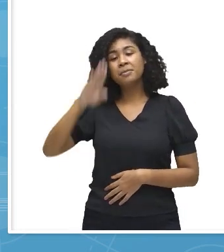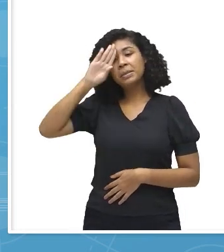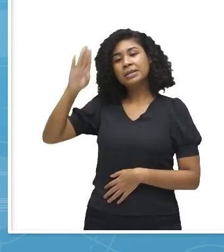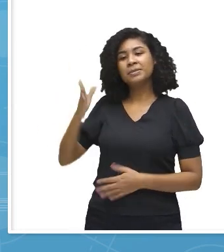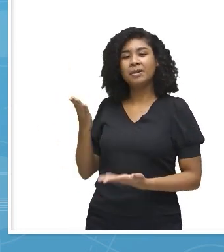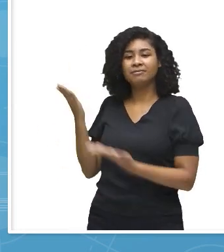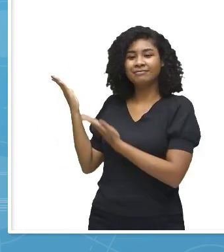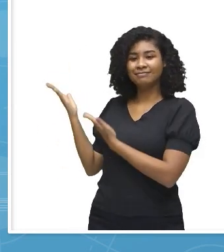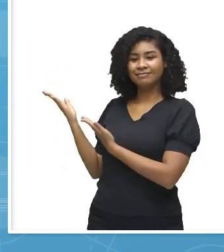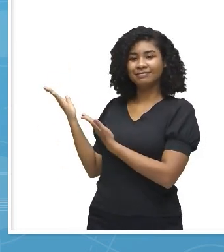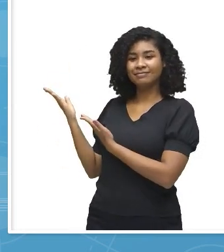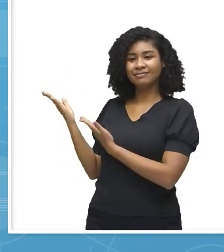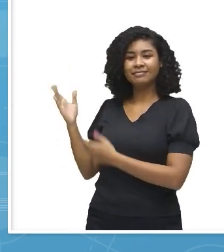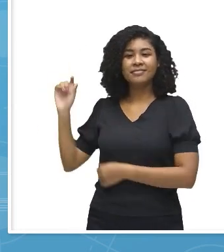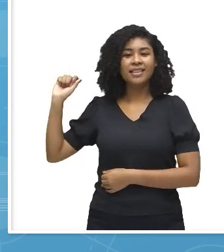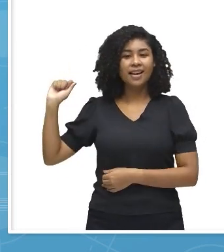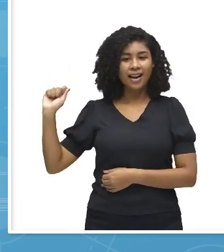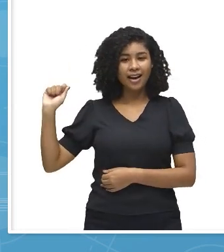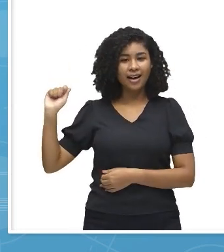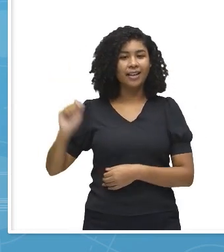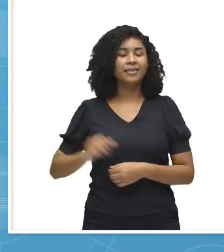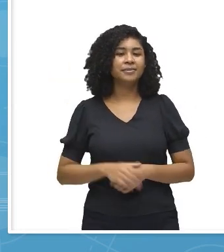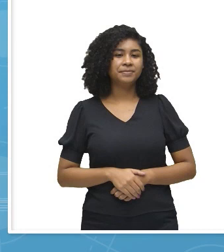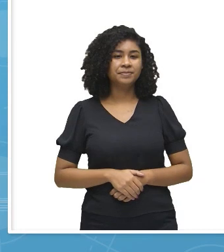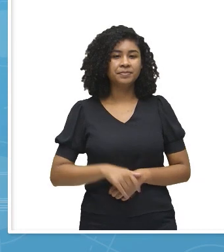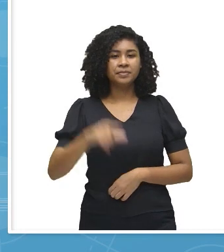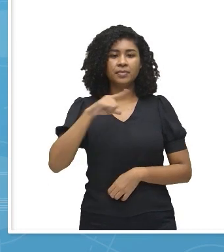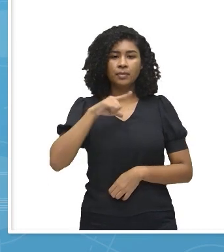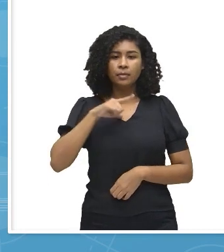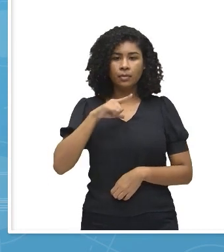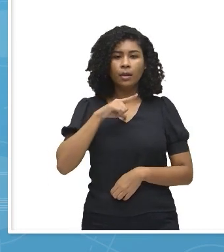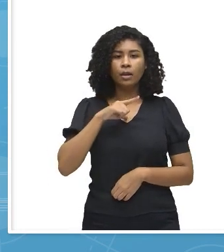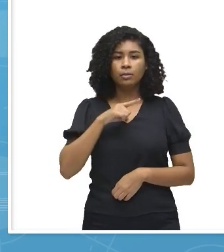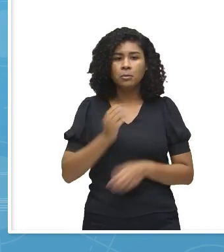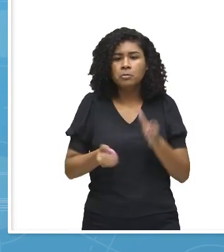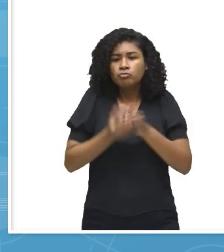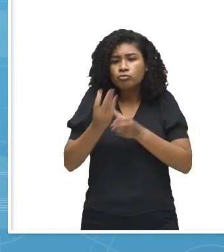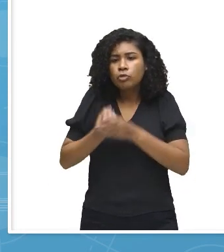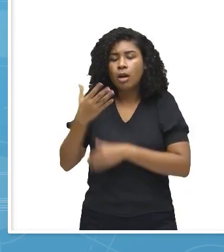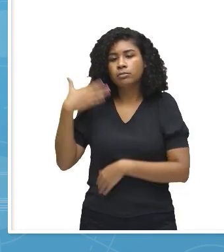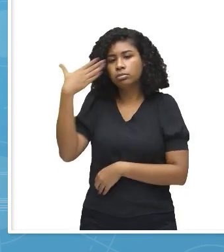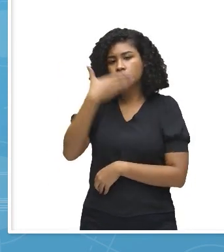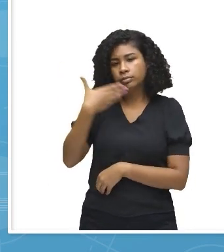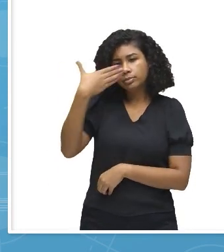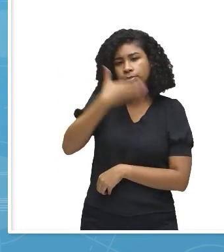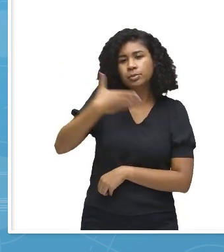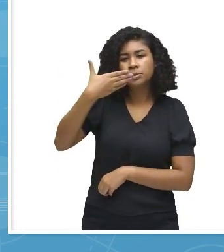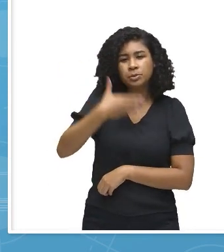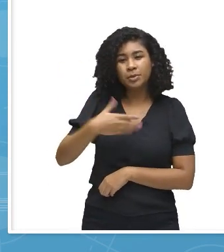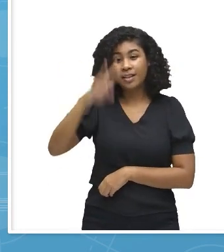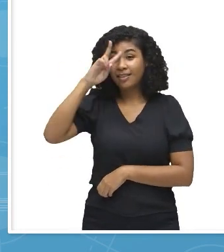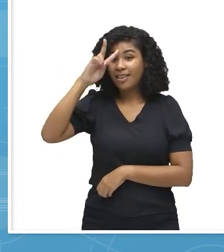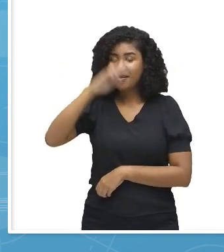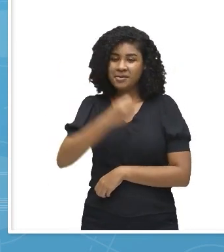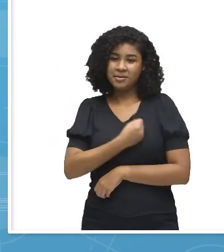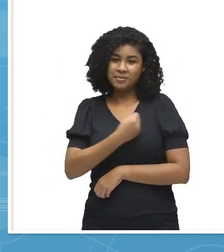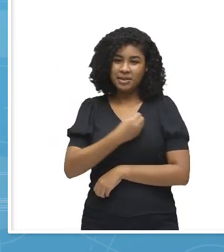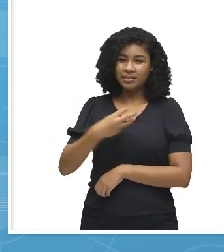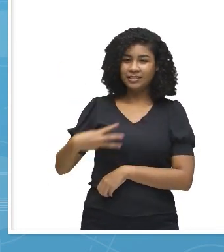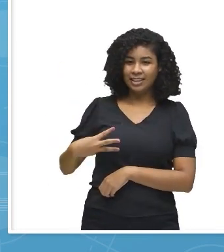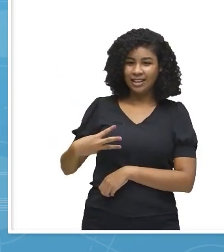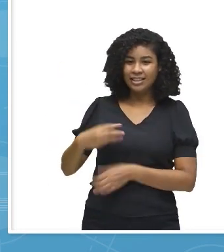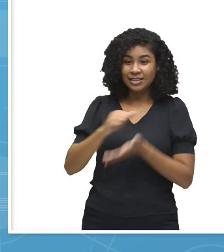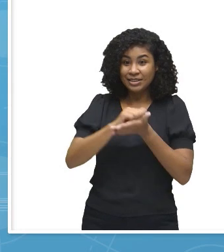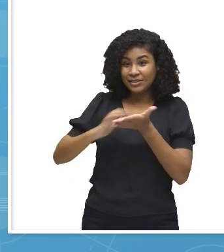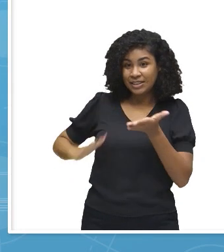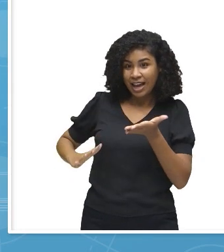letra A, né? A gente tem a atividade açucareira, né, durante esse período. A gente viu até na questão 3 também a atividade do